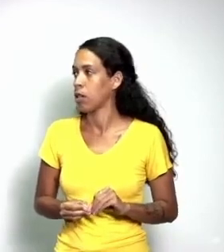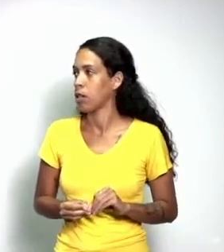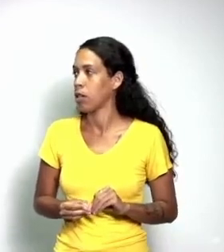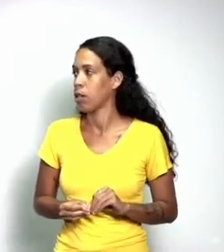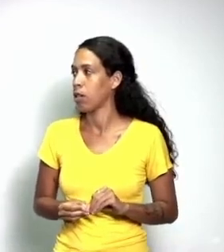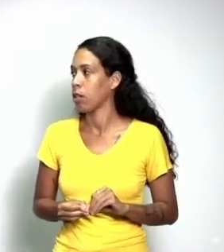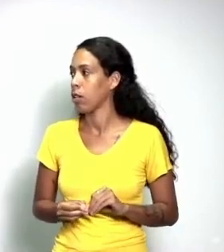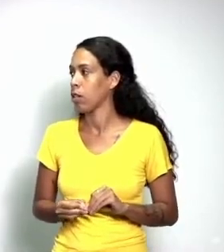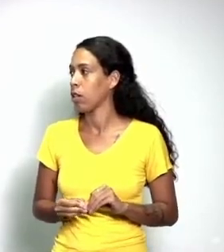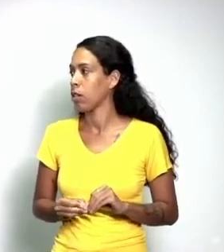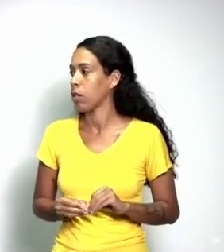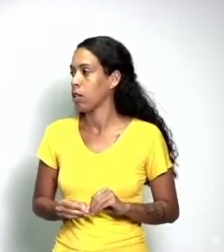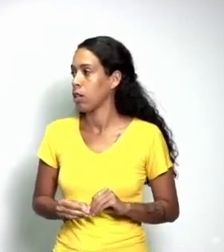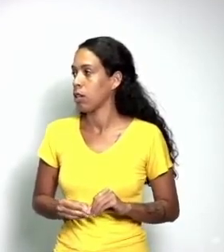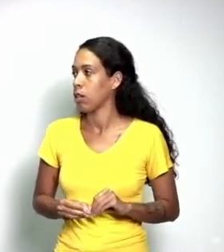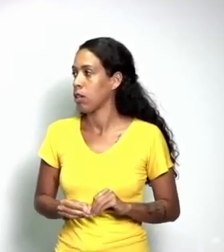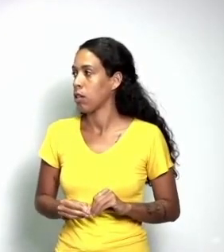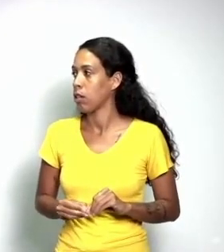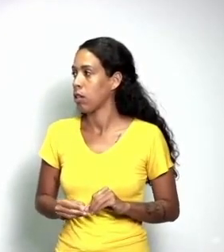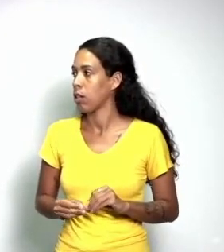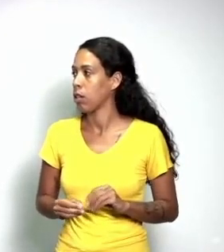Ele tava, não tava?